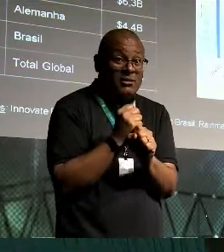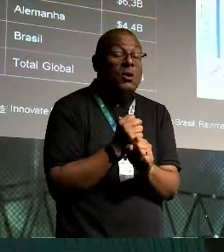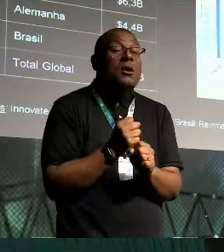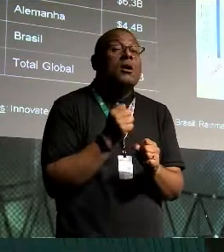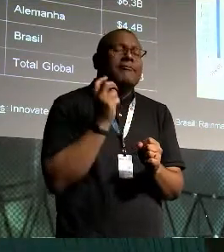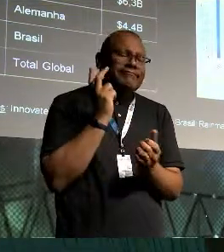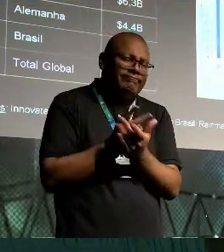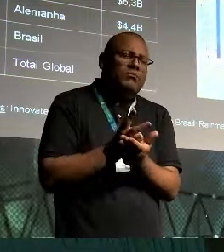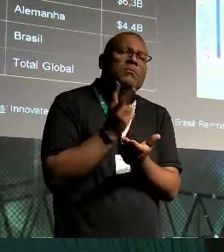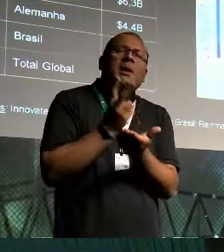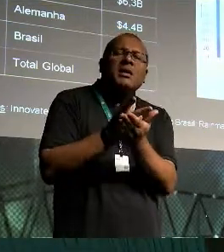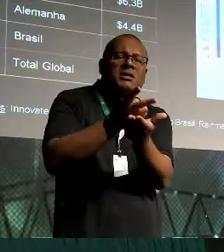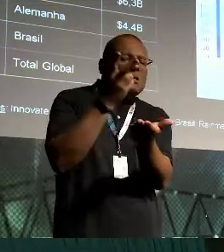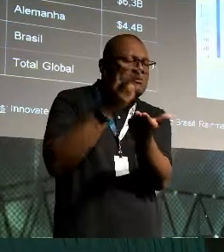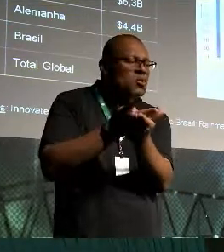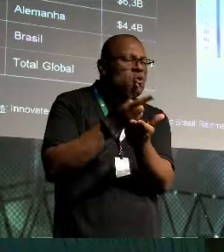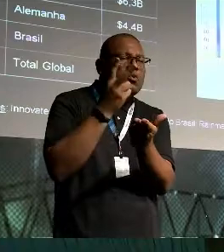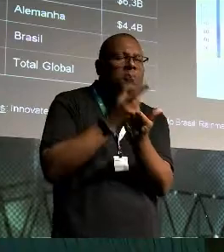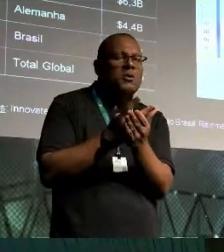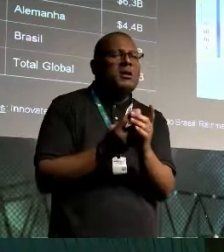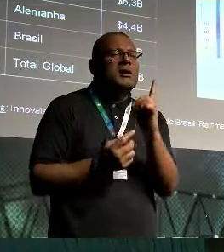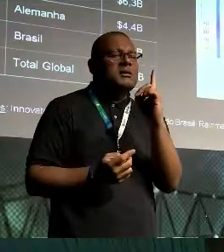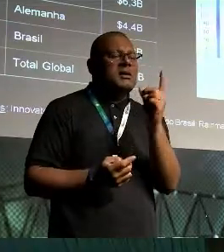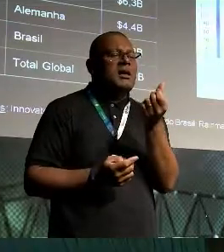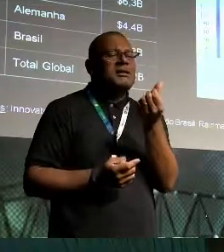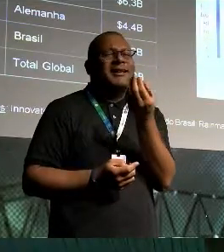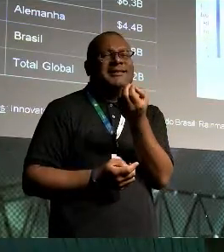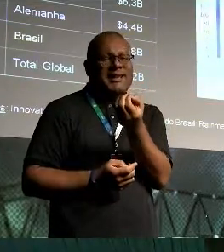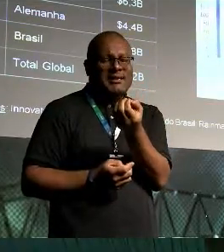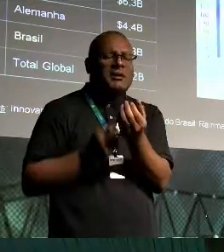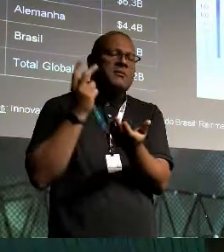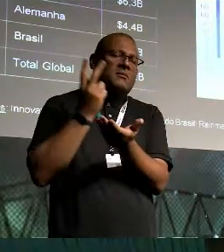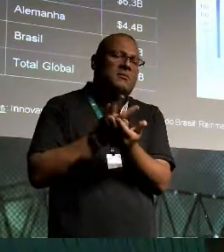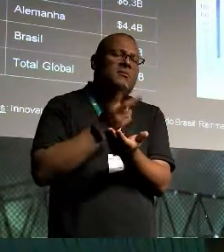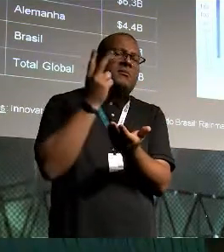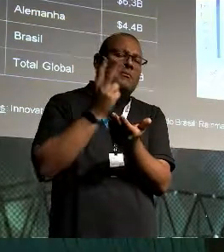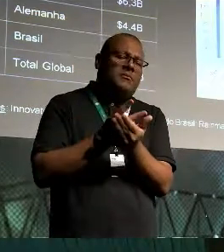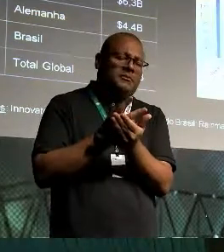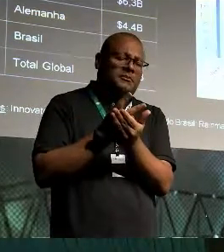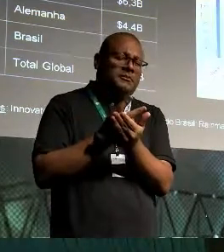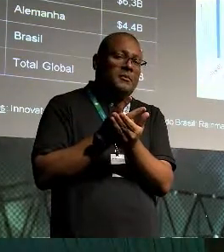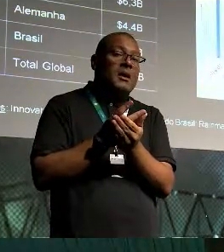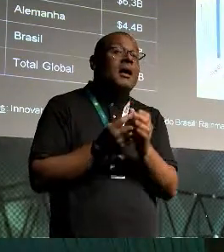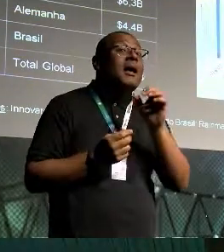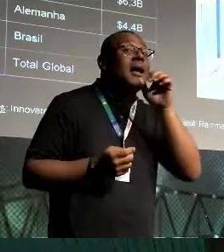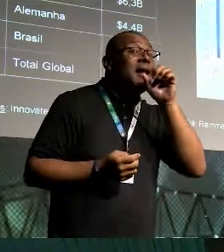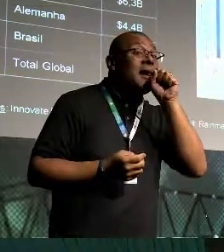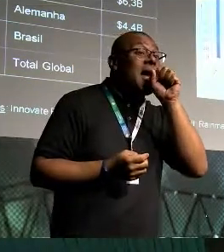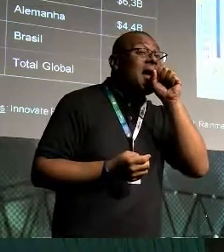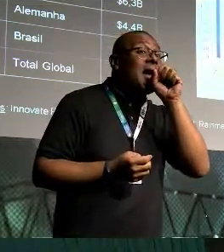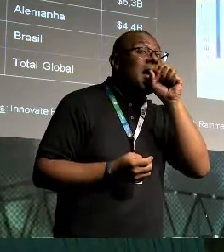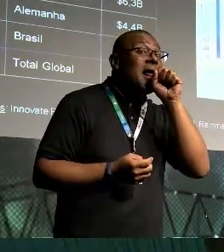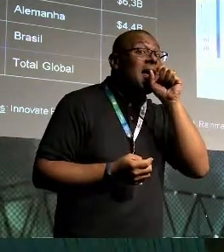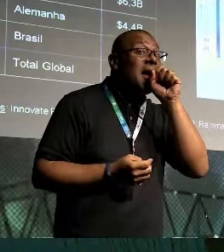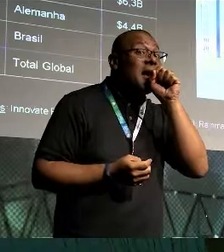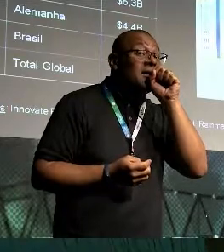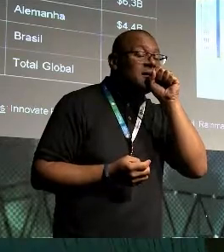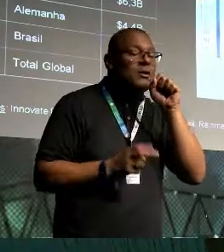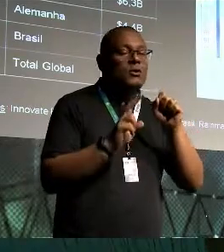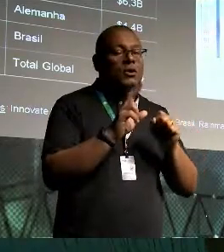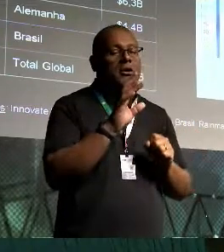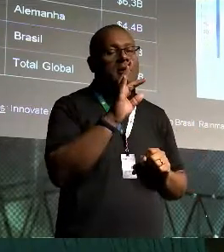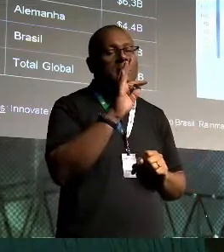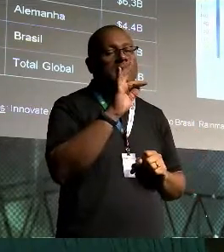permaneceu constante ali na casa dos 160, e a gente vê nas linhas laranjas o número de